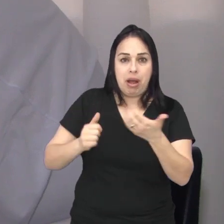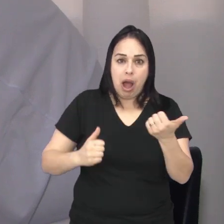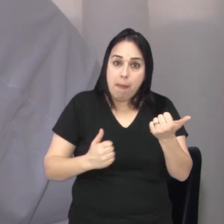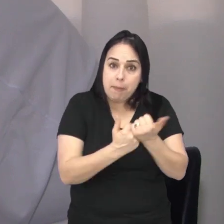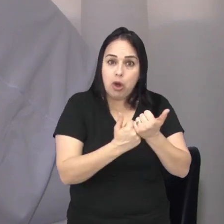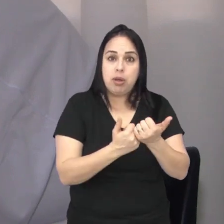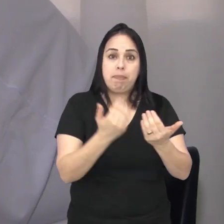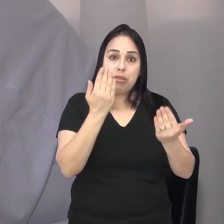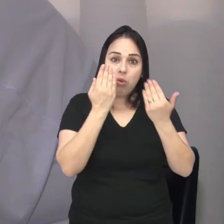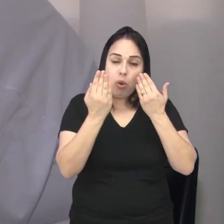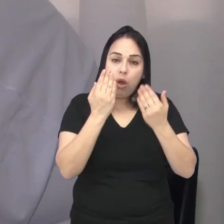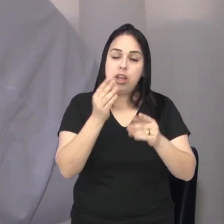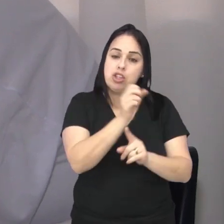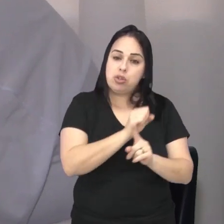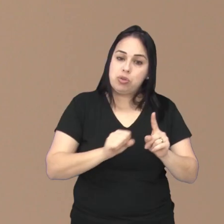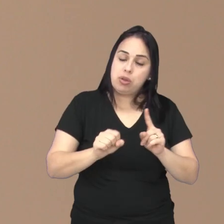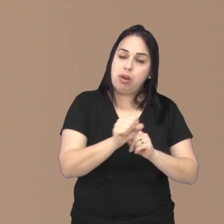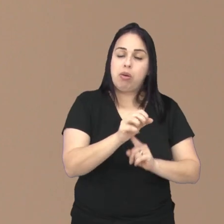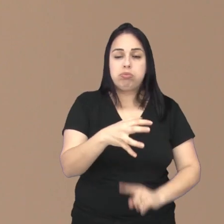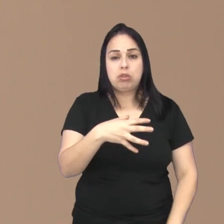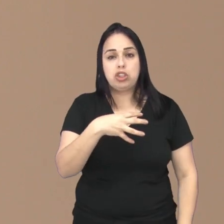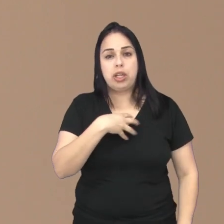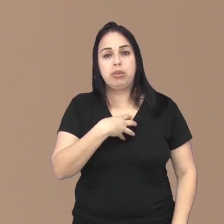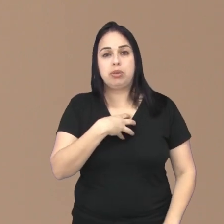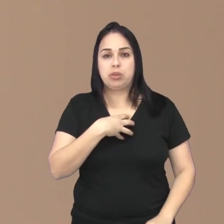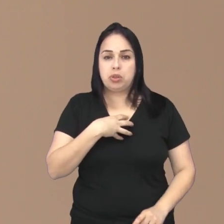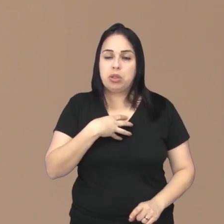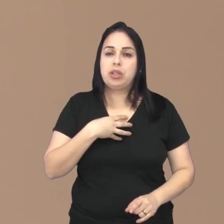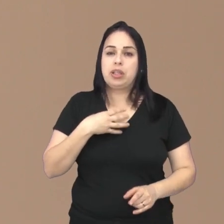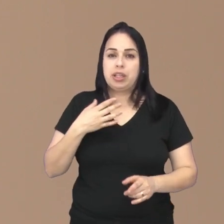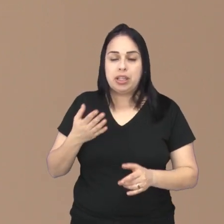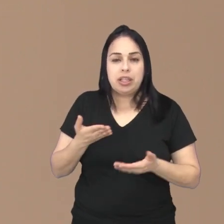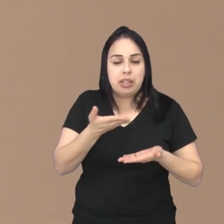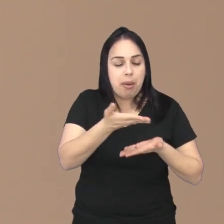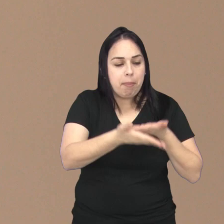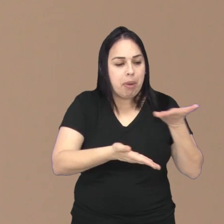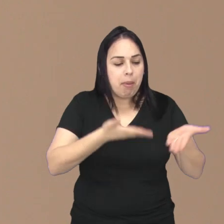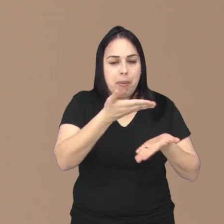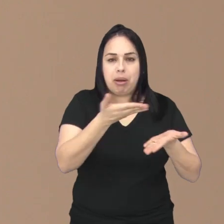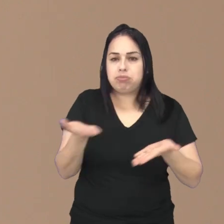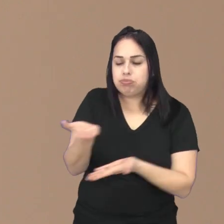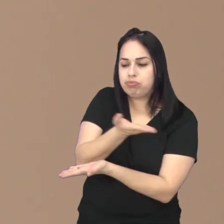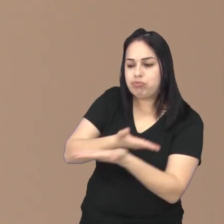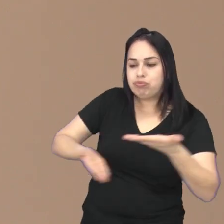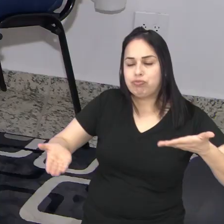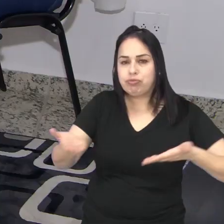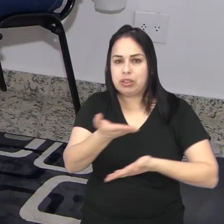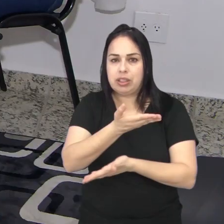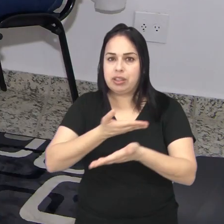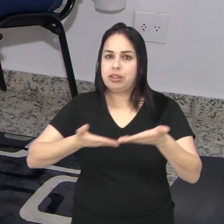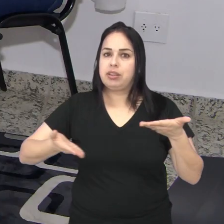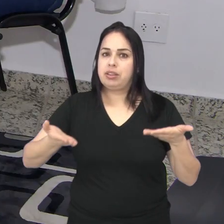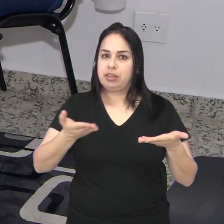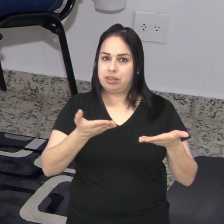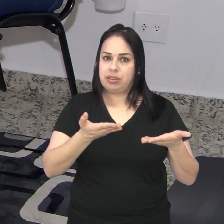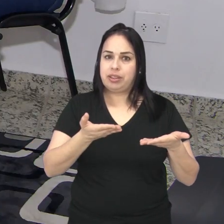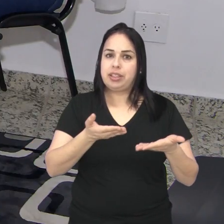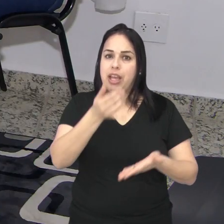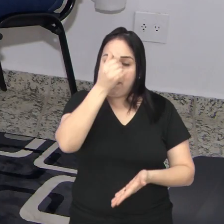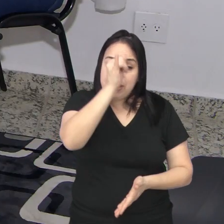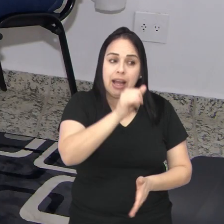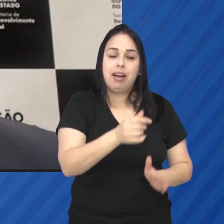apoio psicológico e social, uma maneira de fortalecer os vínculos rompidos pelo vício e prevenir